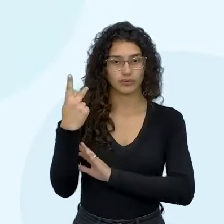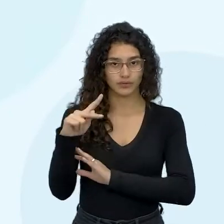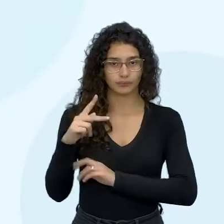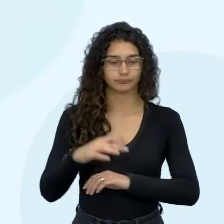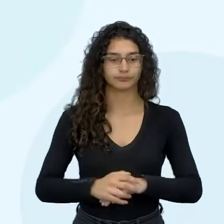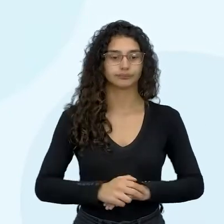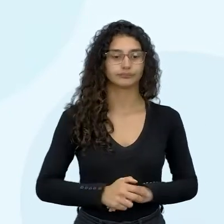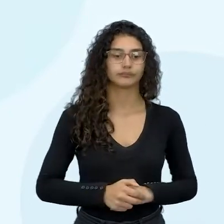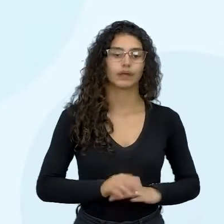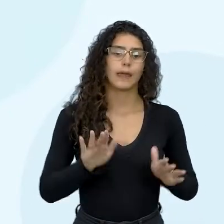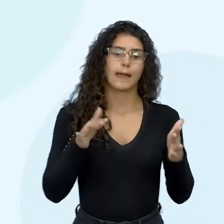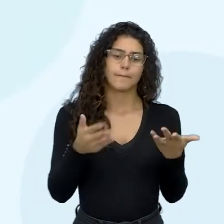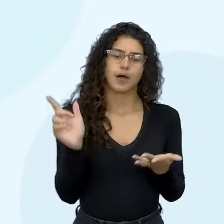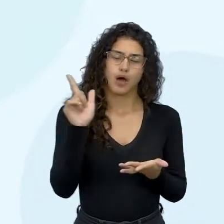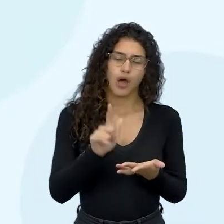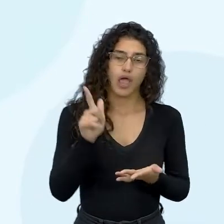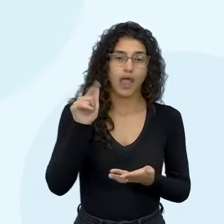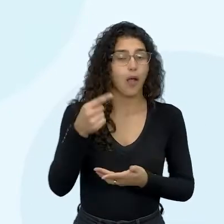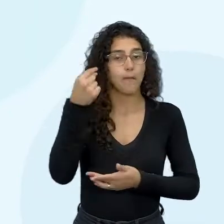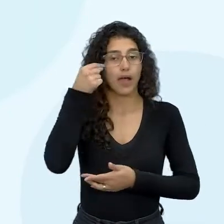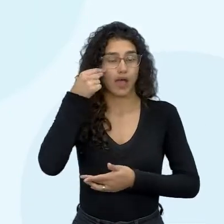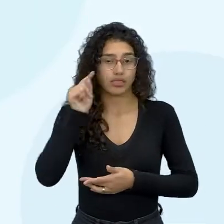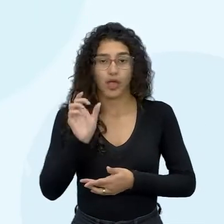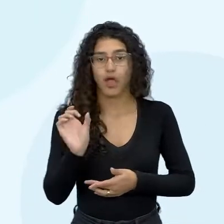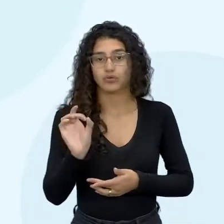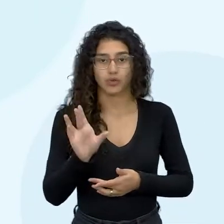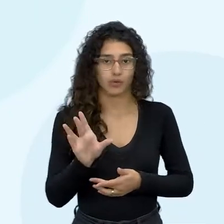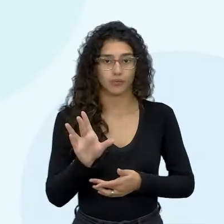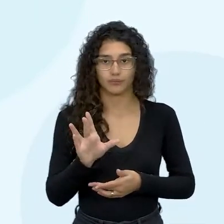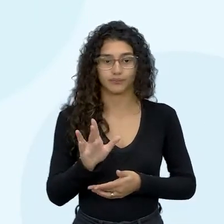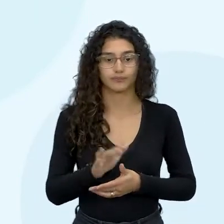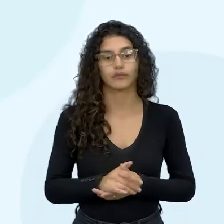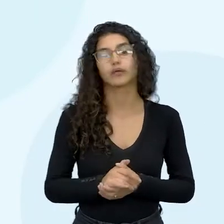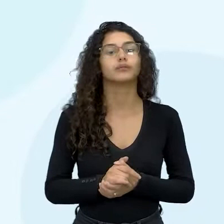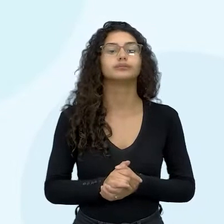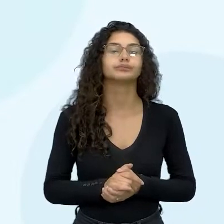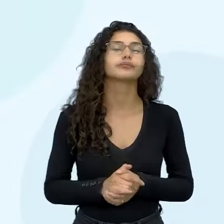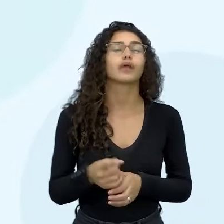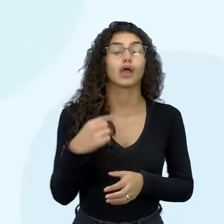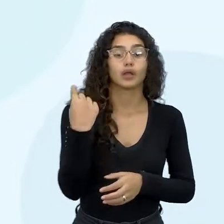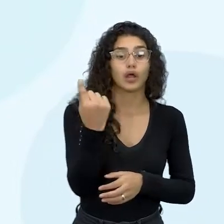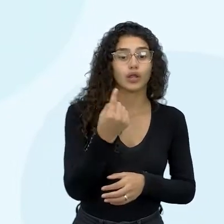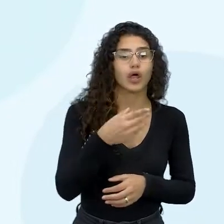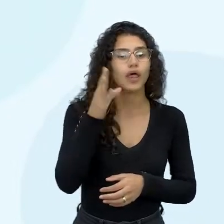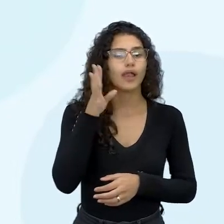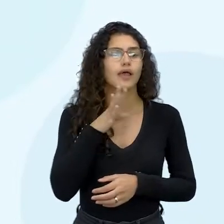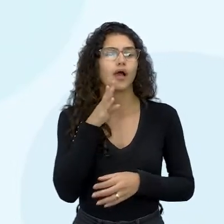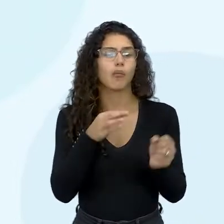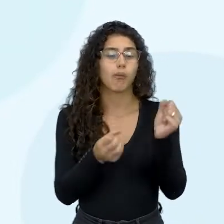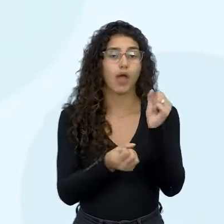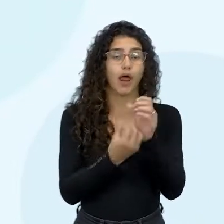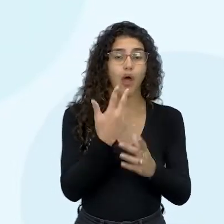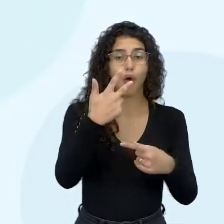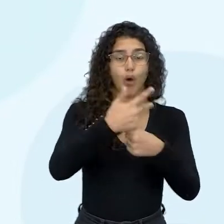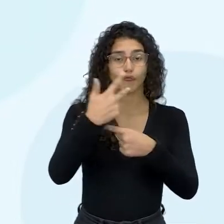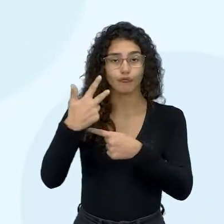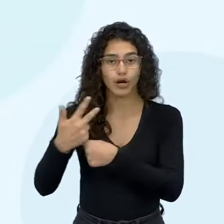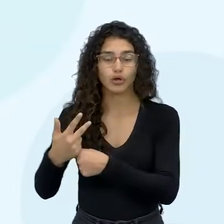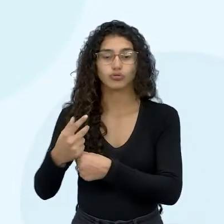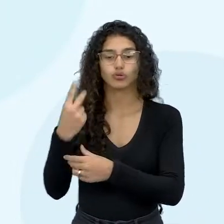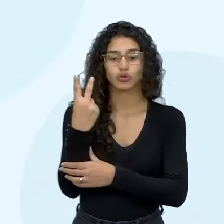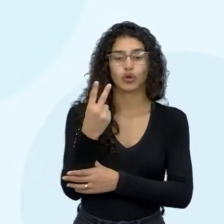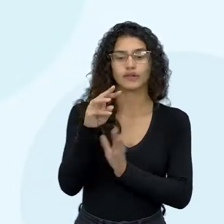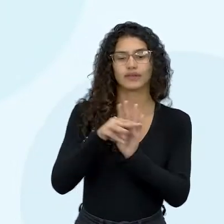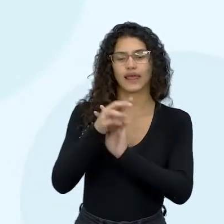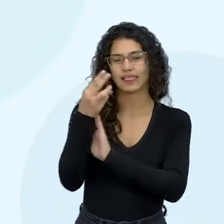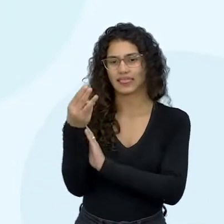ele. Mas é claro, isso é só a ideia. Para nós, seria criar um vídeo de uns 2 a 3